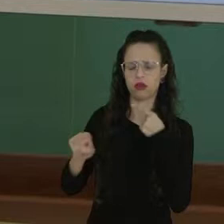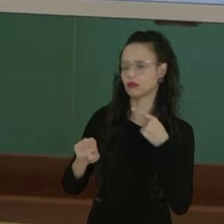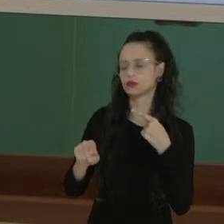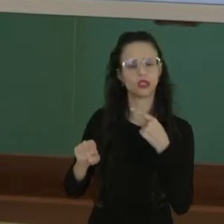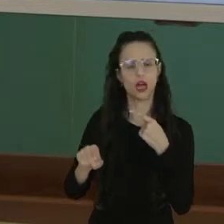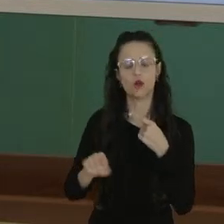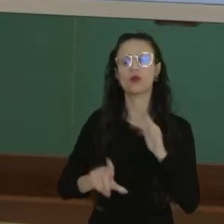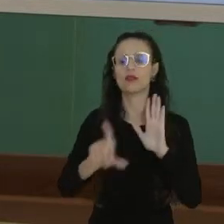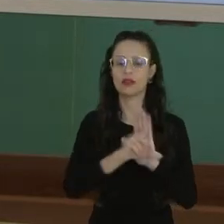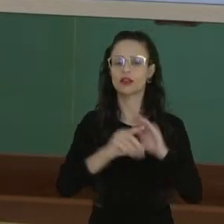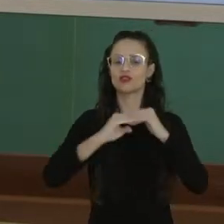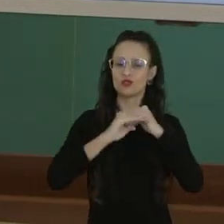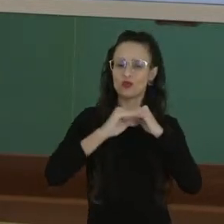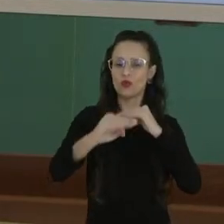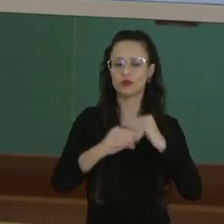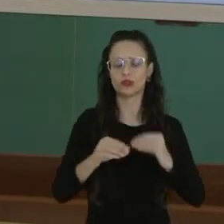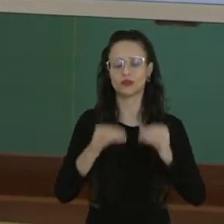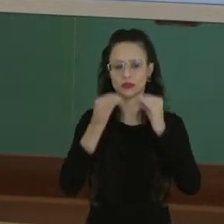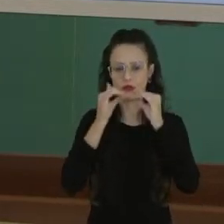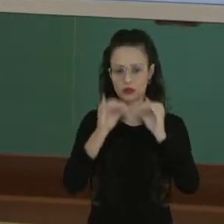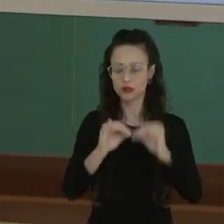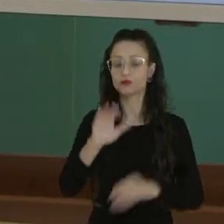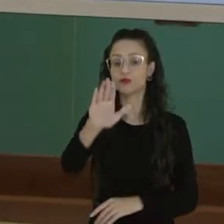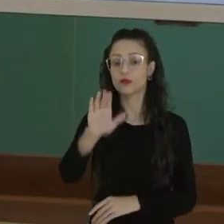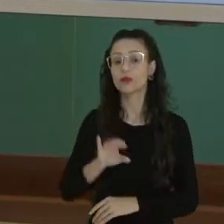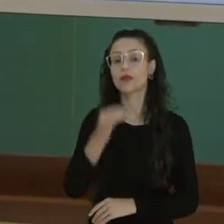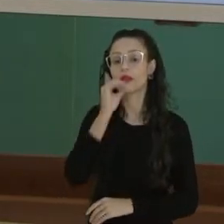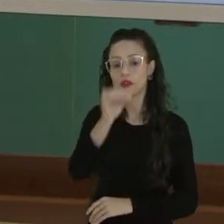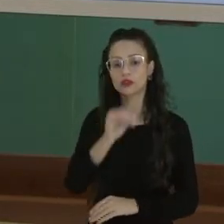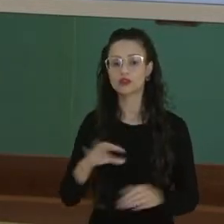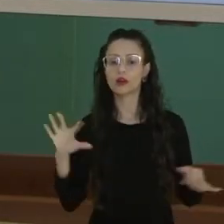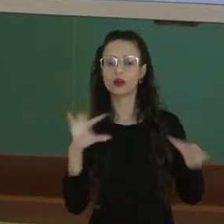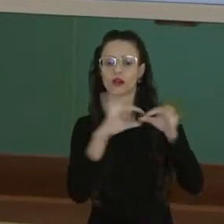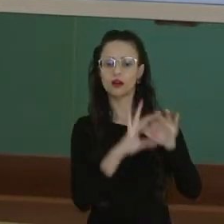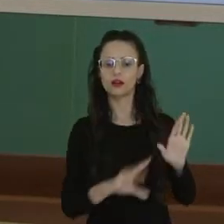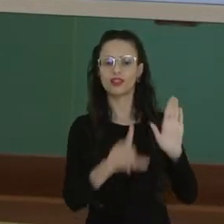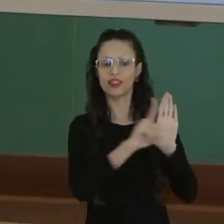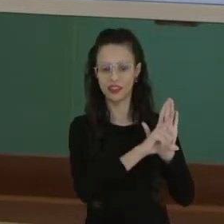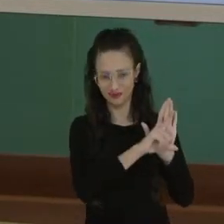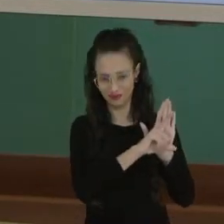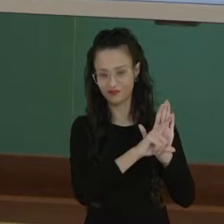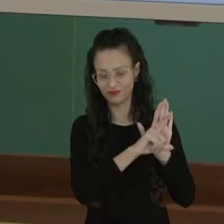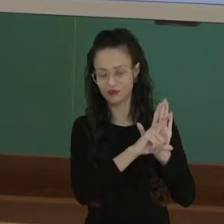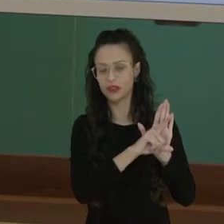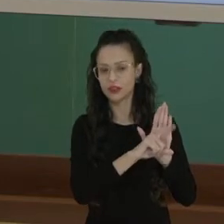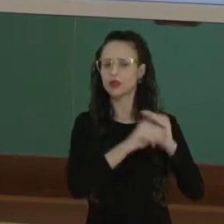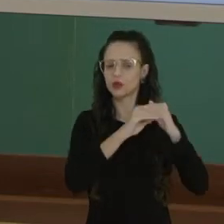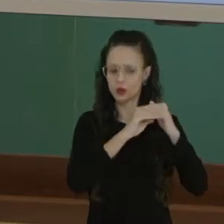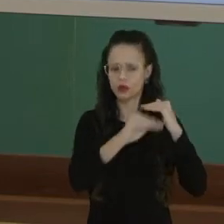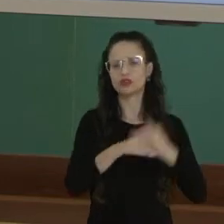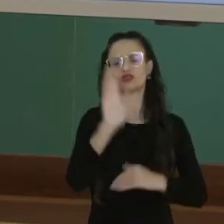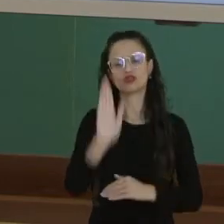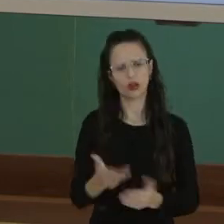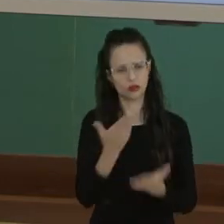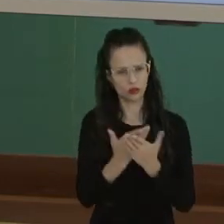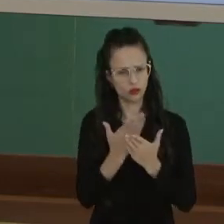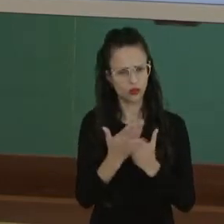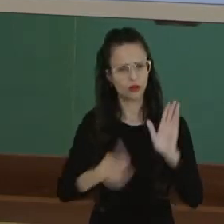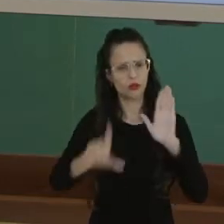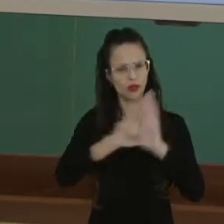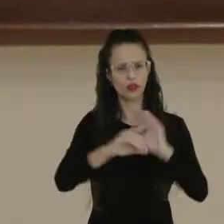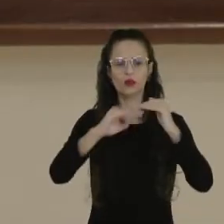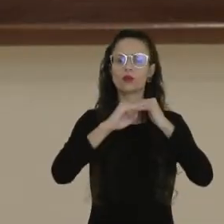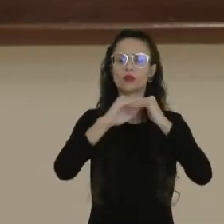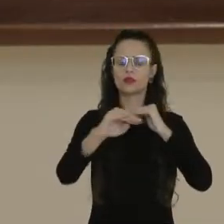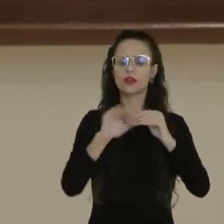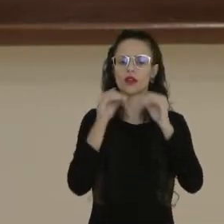conservação da energia. Então veja que a energia ela obedece uma lei de conservação. A gente já viu sobre lei de conservação, né? Nós vimos